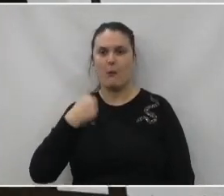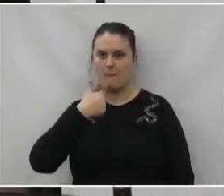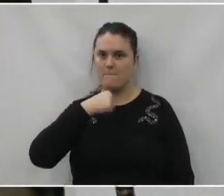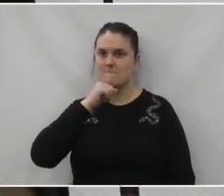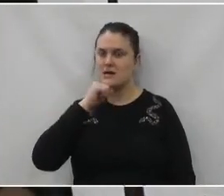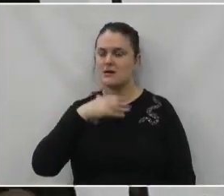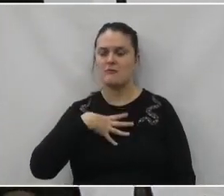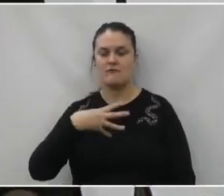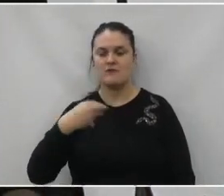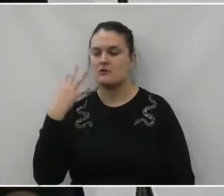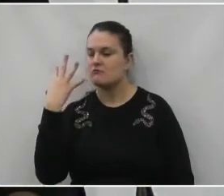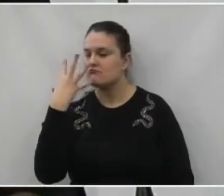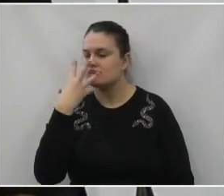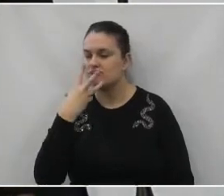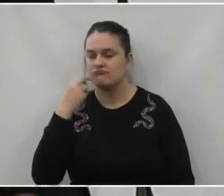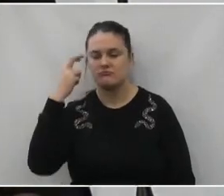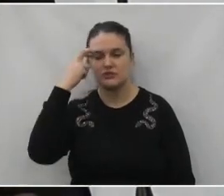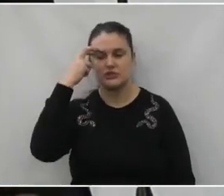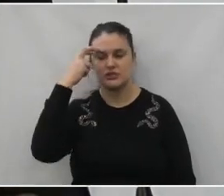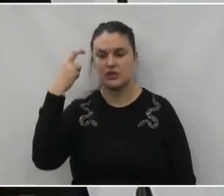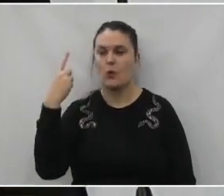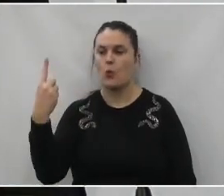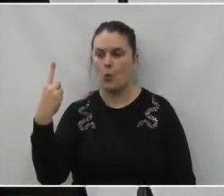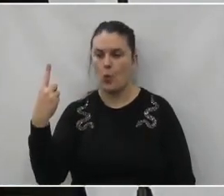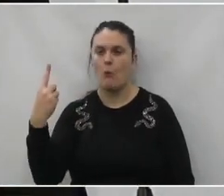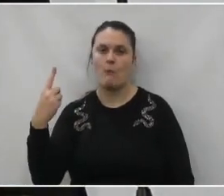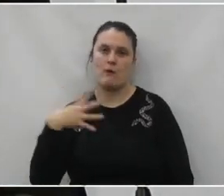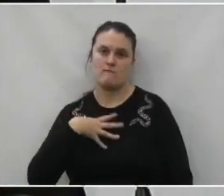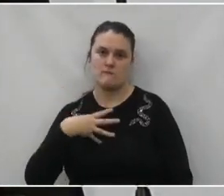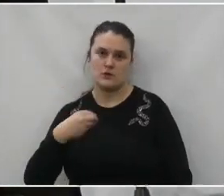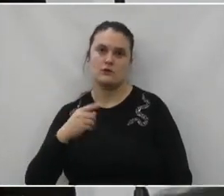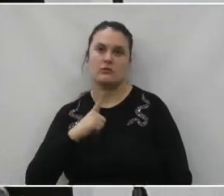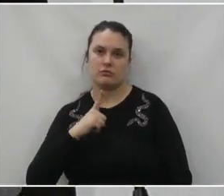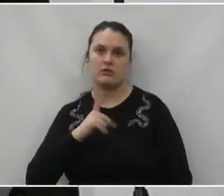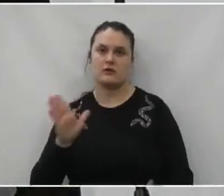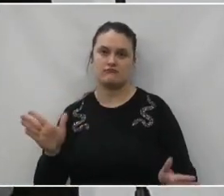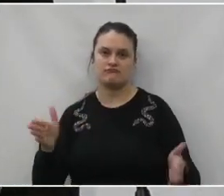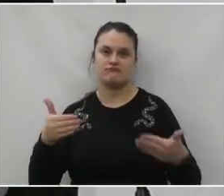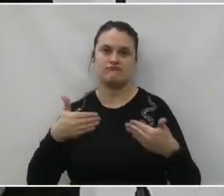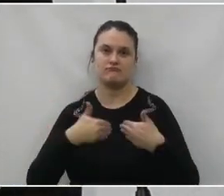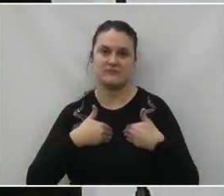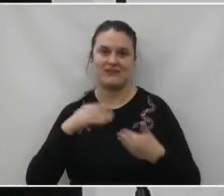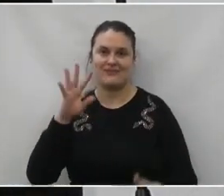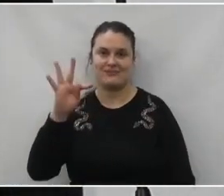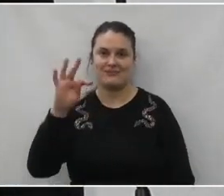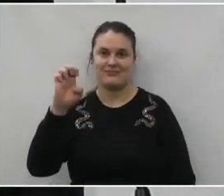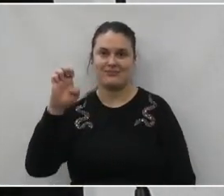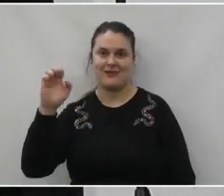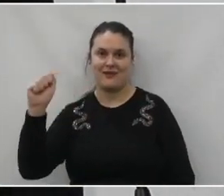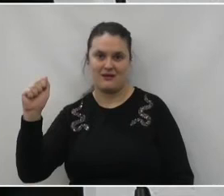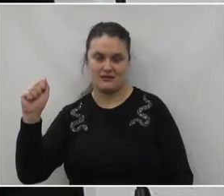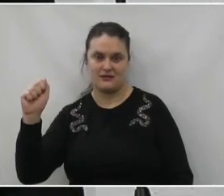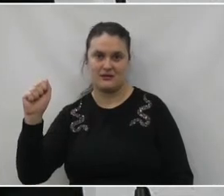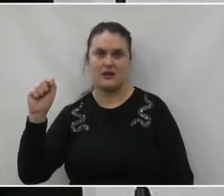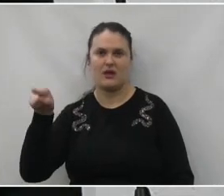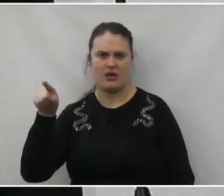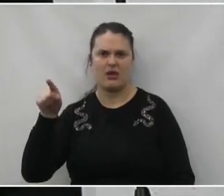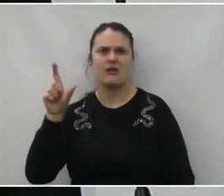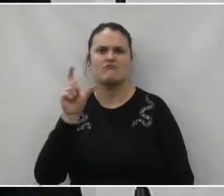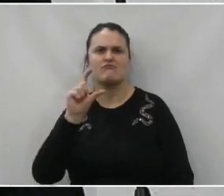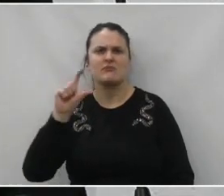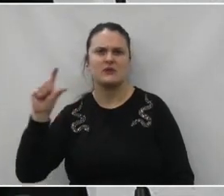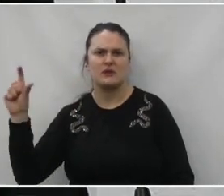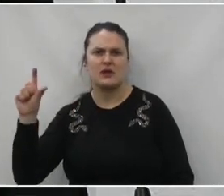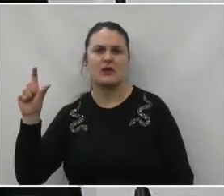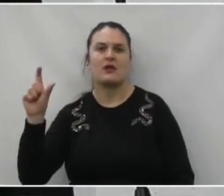inteligentes. Uma delas com TEA. TEA é o nome oficial do